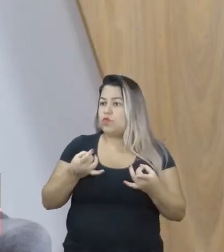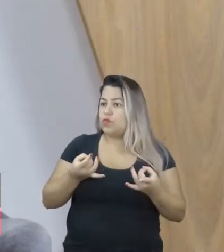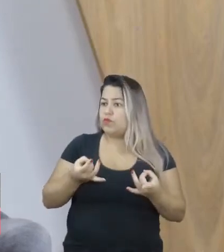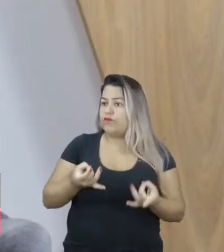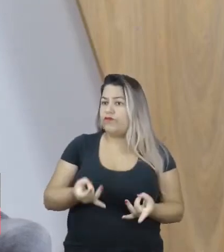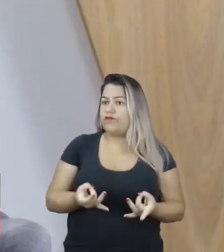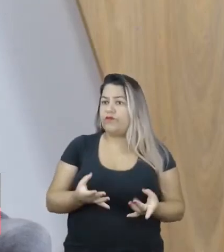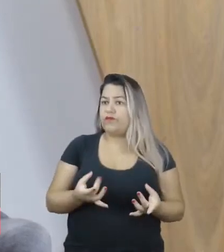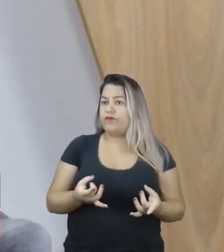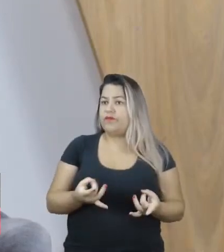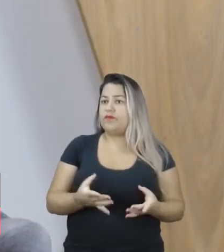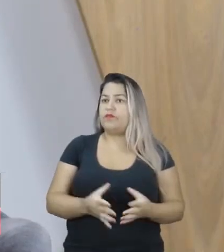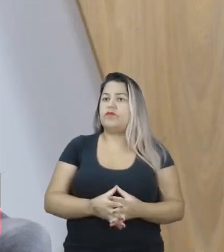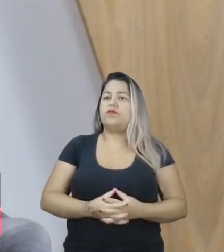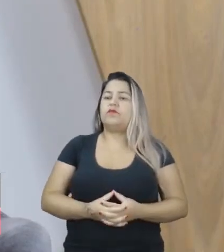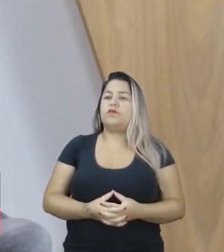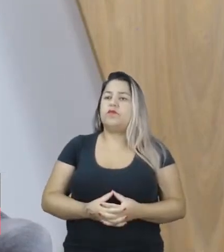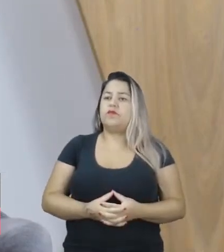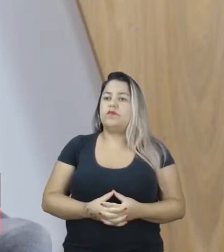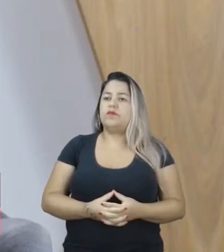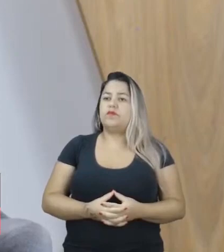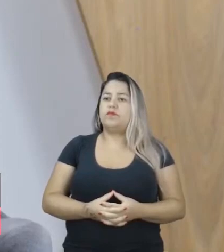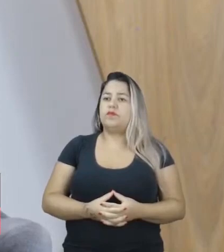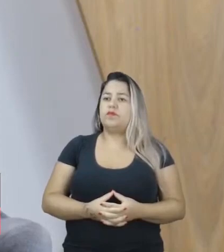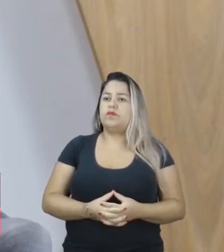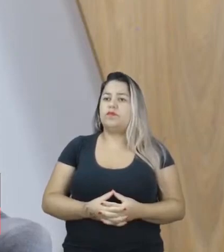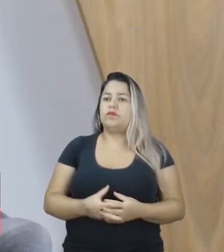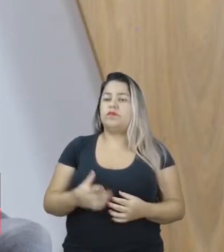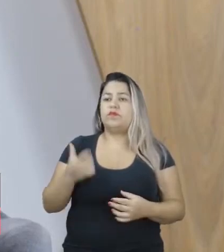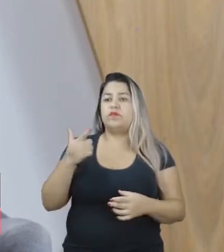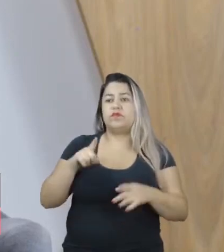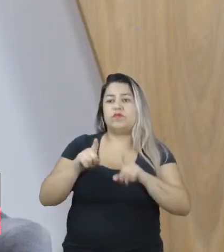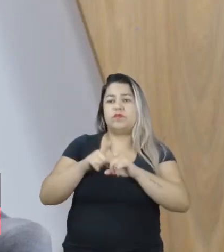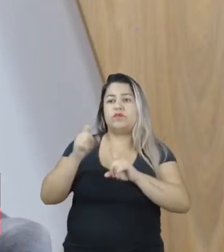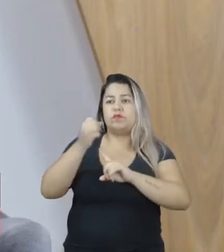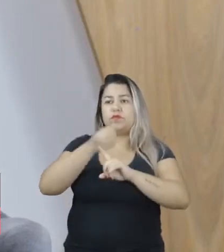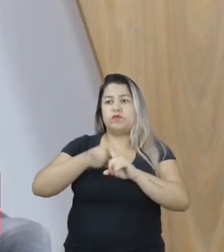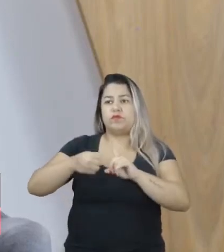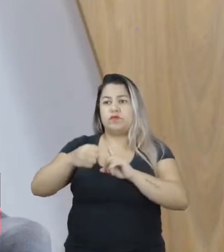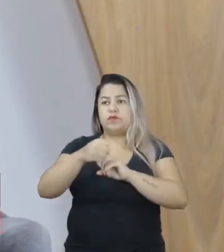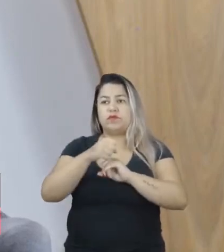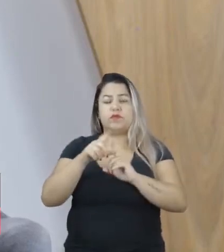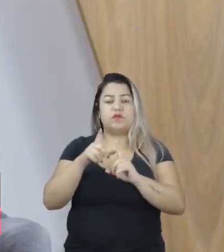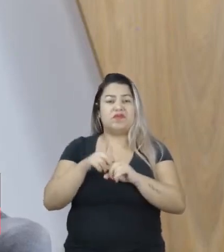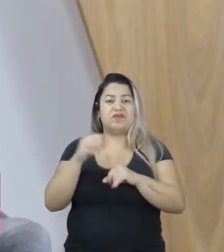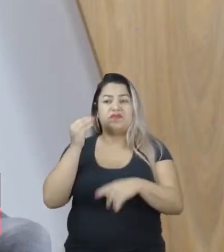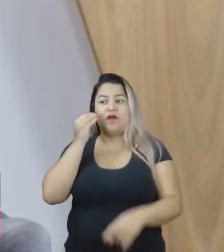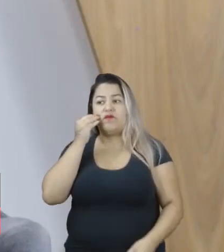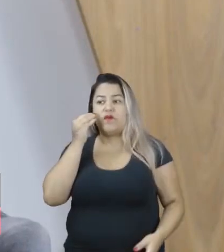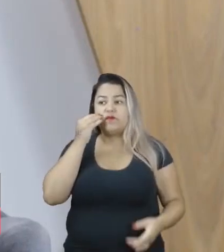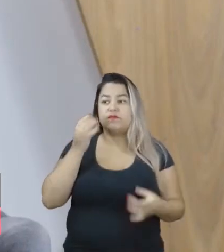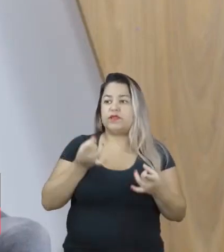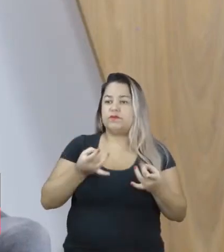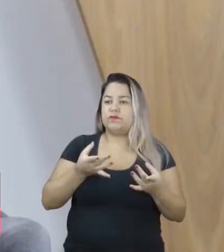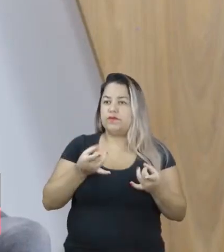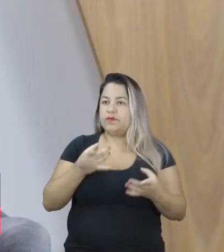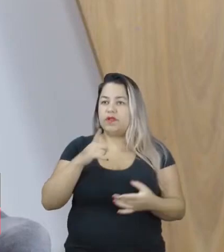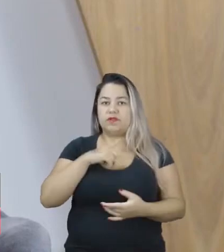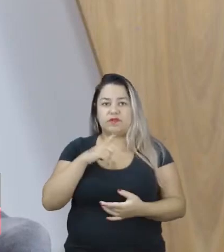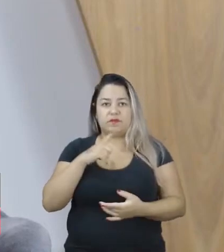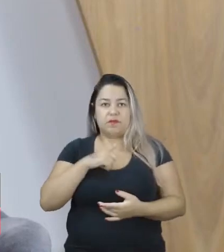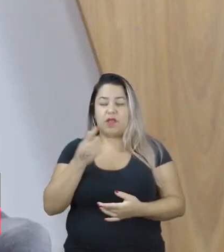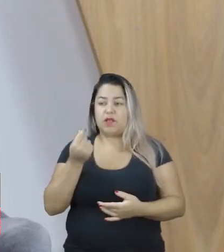conseguia. Eles não davam destinação social, tentavam vender simplesmente para ter mais